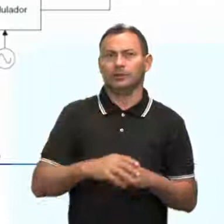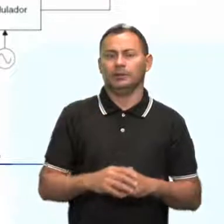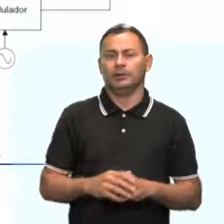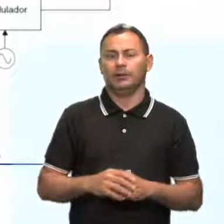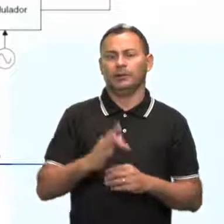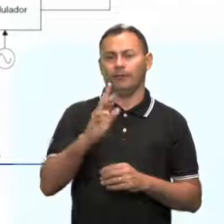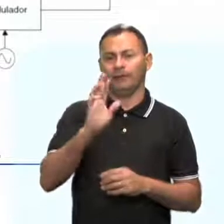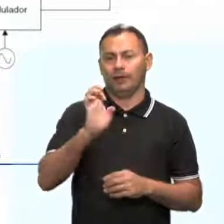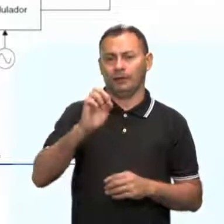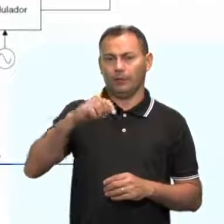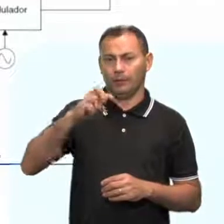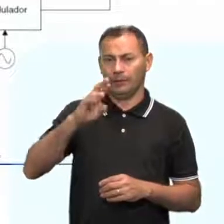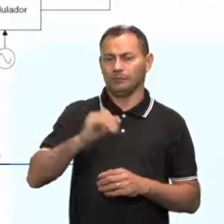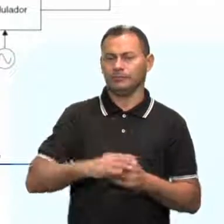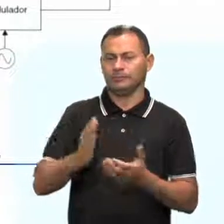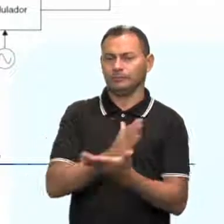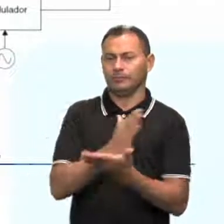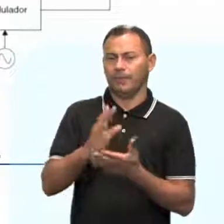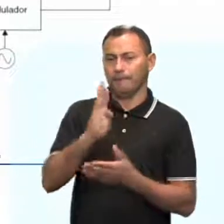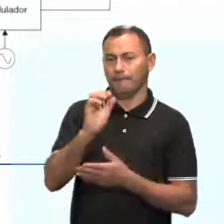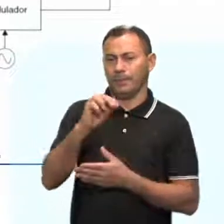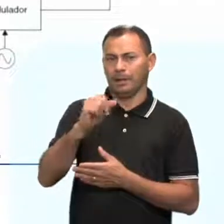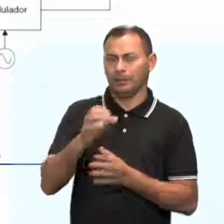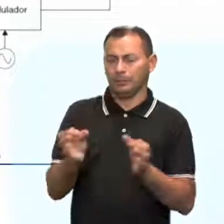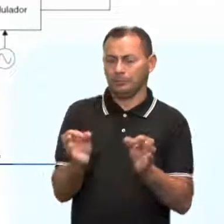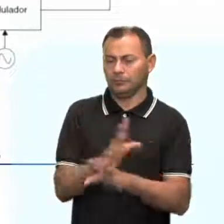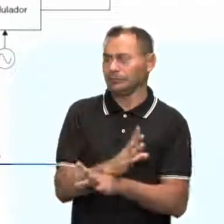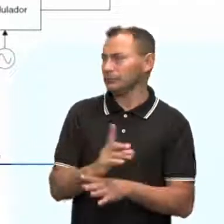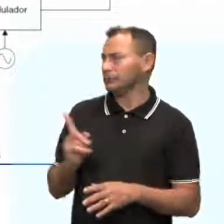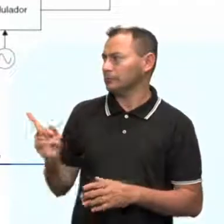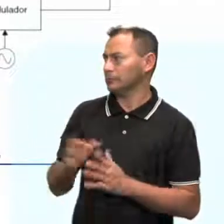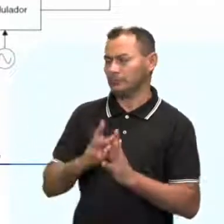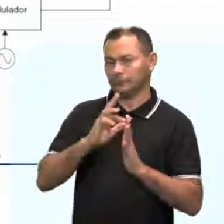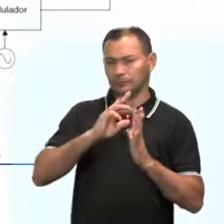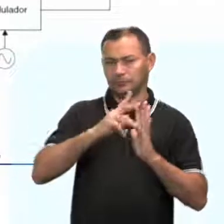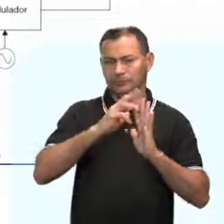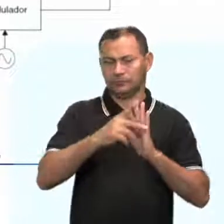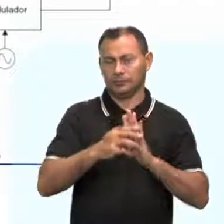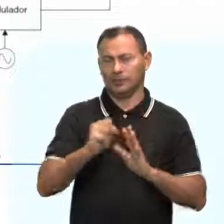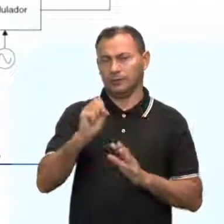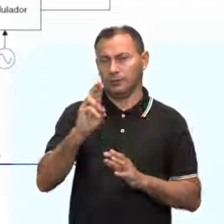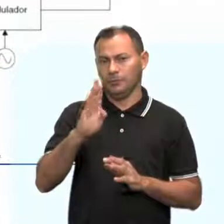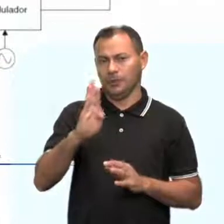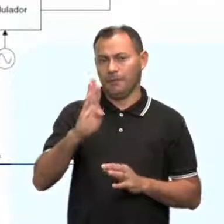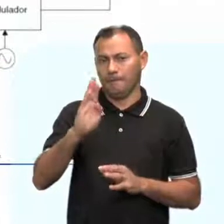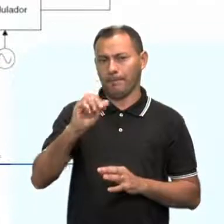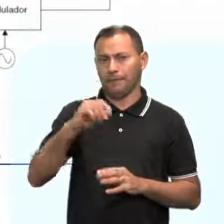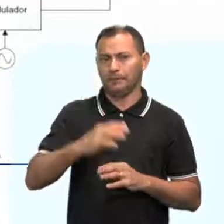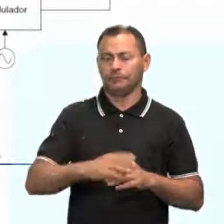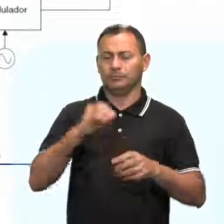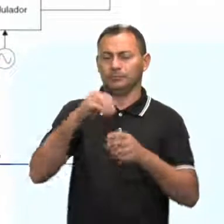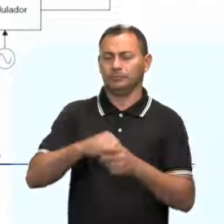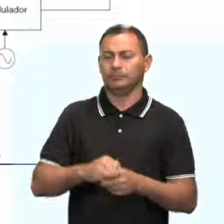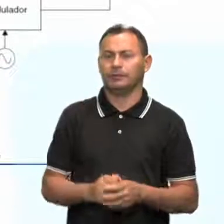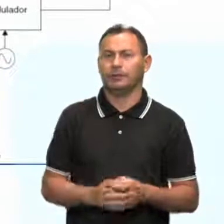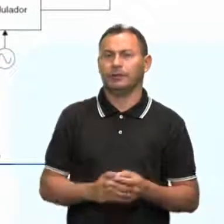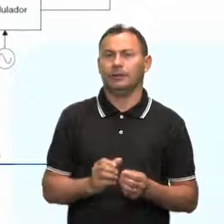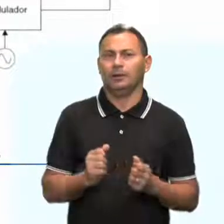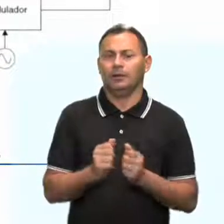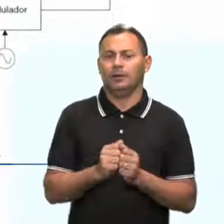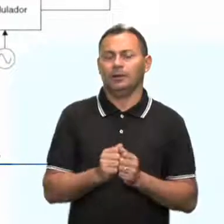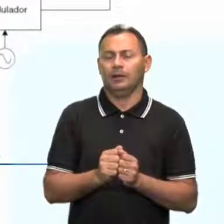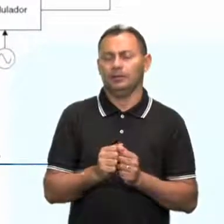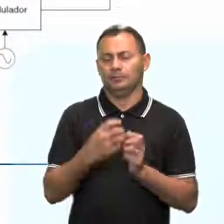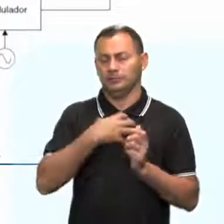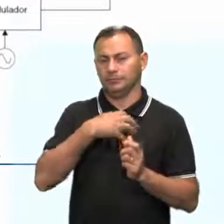na sua frequência. Então você divide a sua banda completa em diversas subbandas e seu espectro de frequência fica com